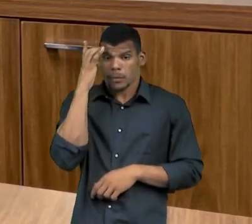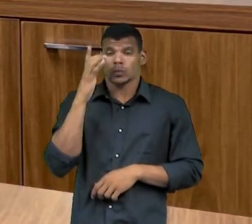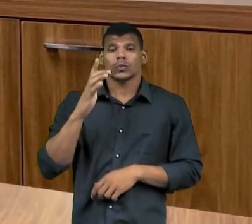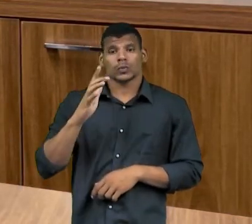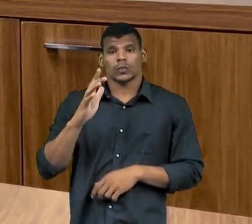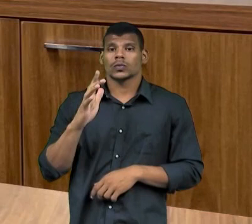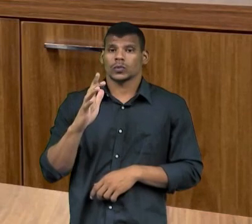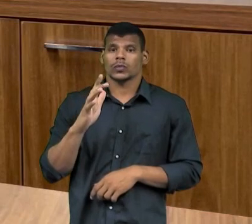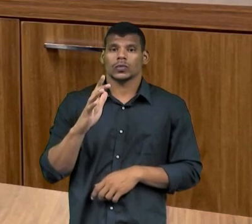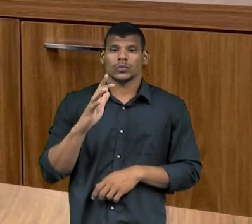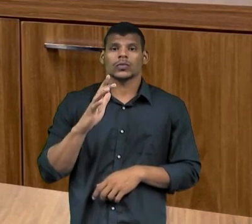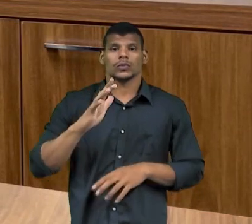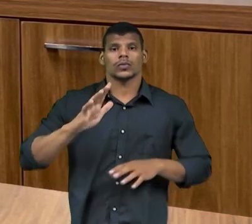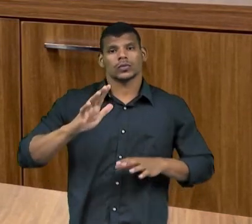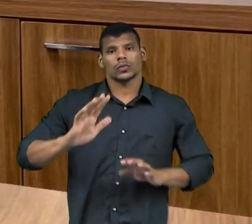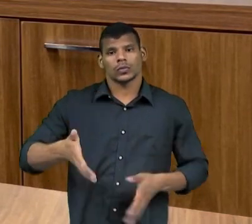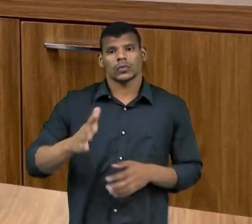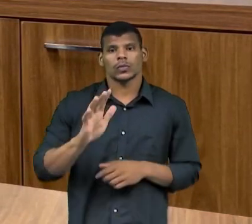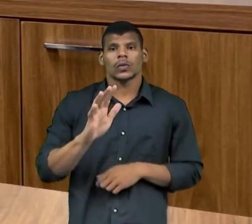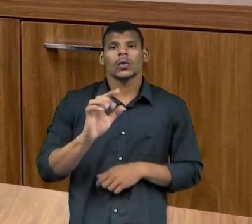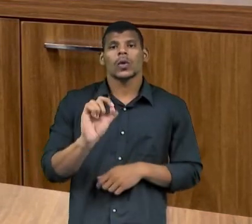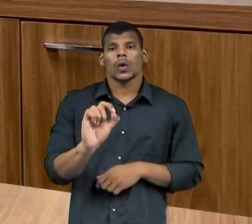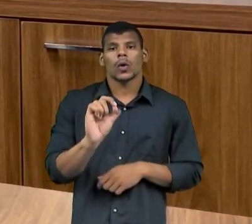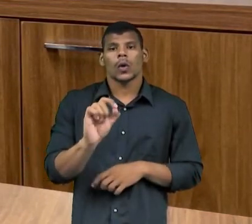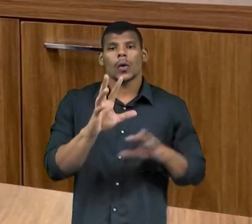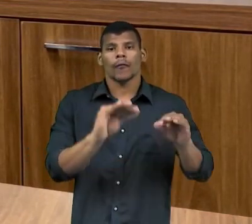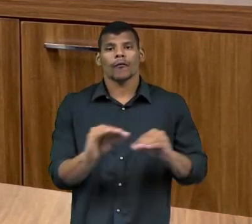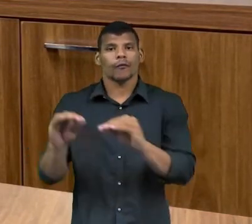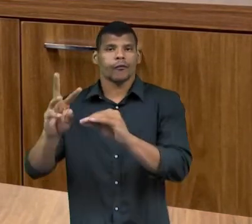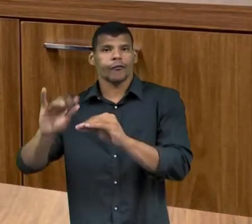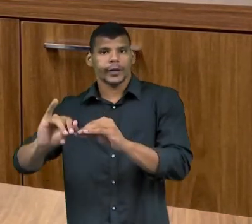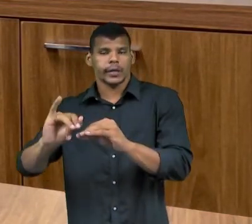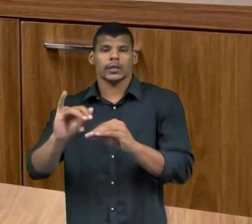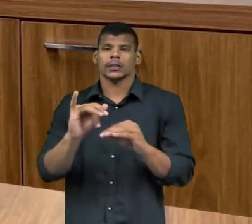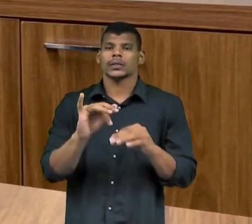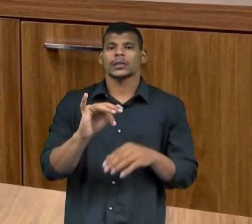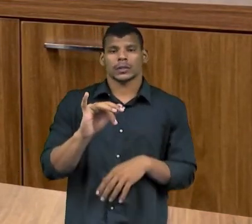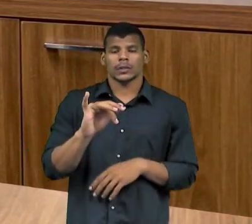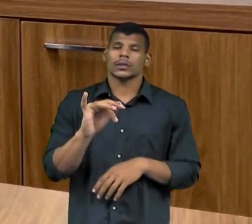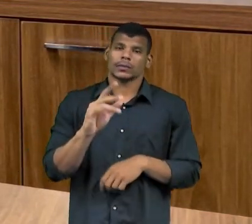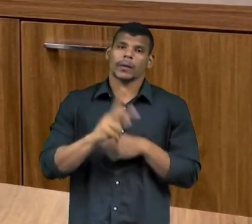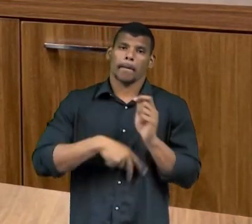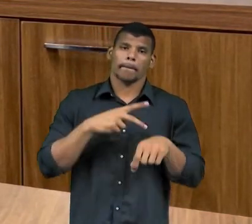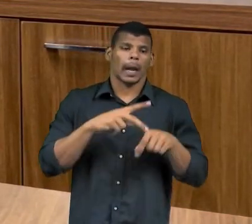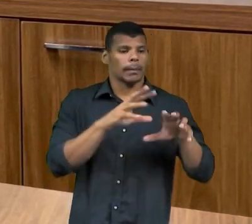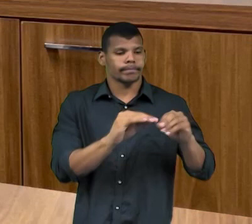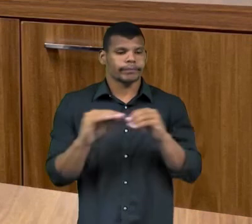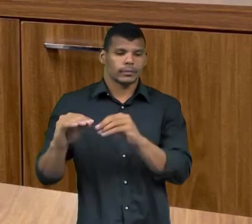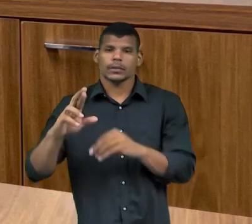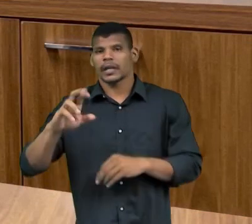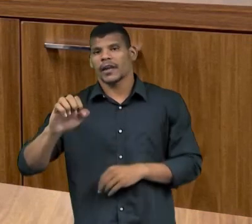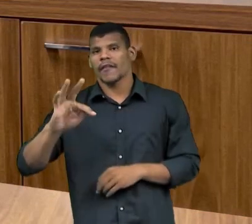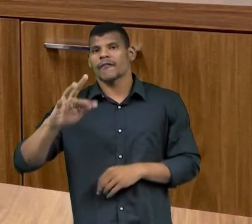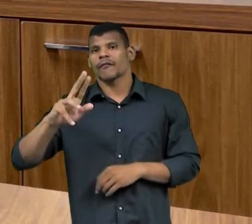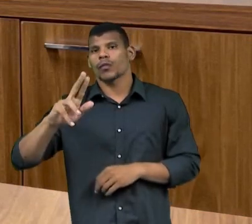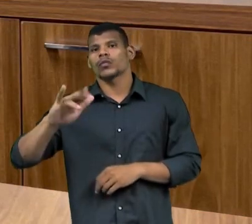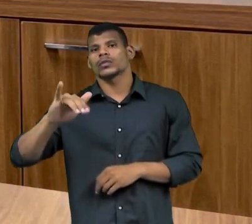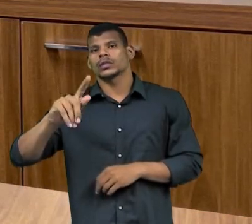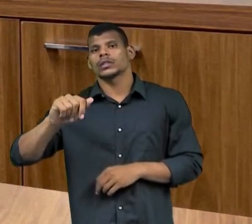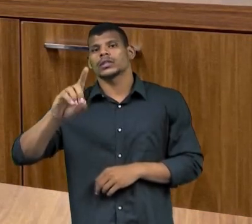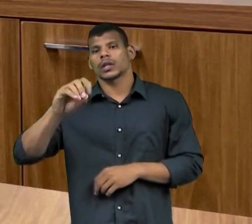na situação de imigração, de refugiados. Essas pessoas, como refugiados, são da